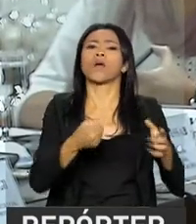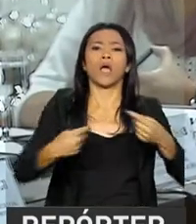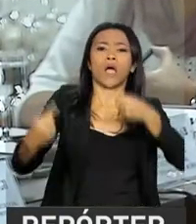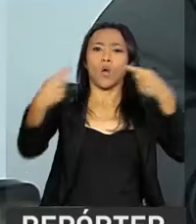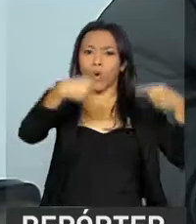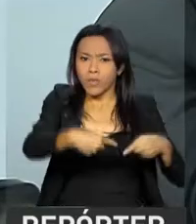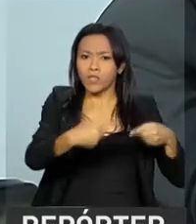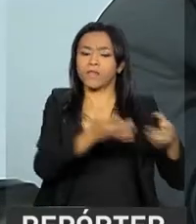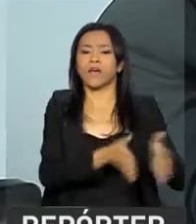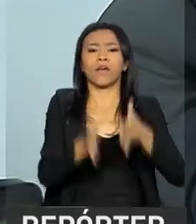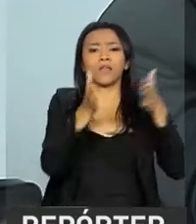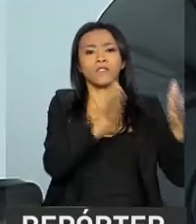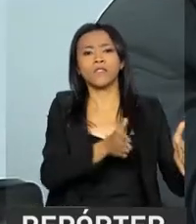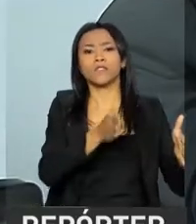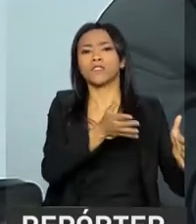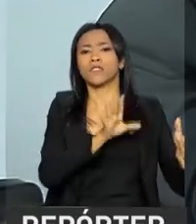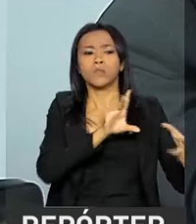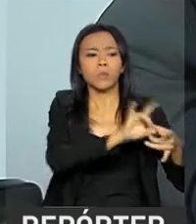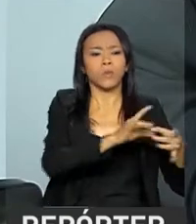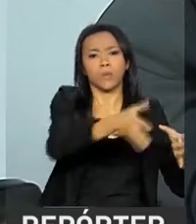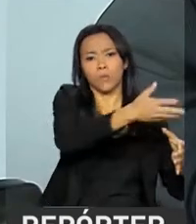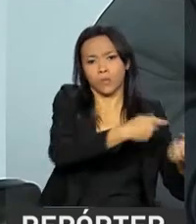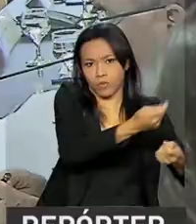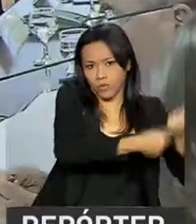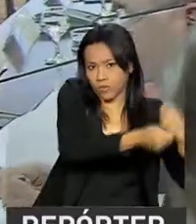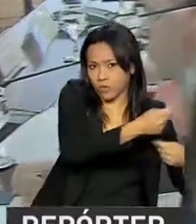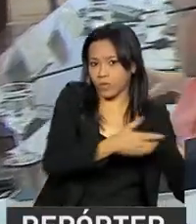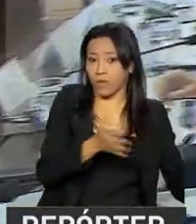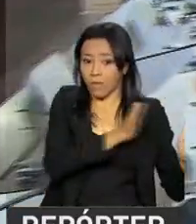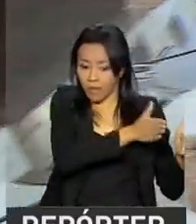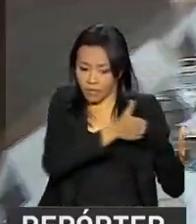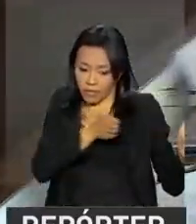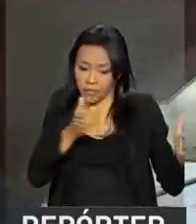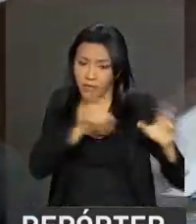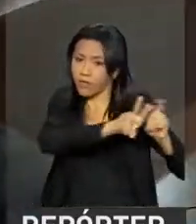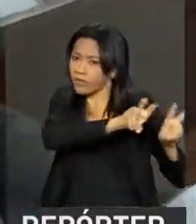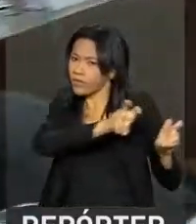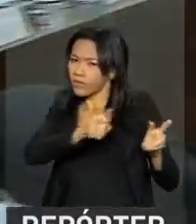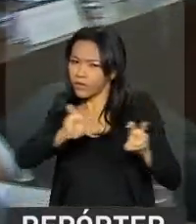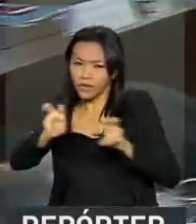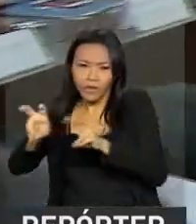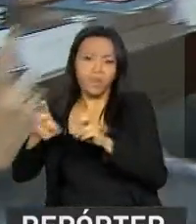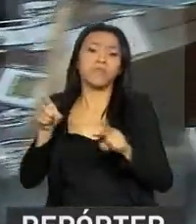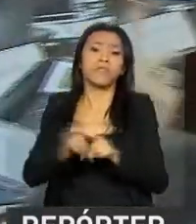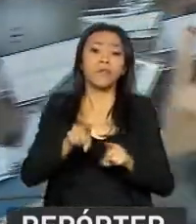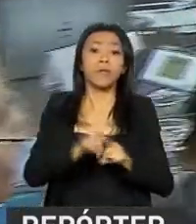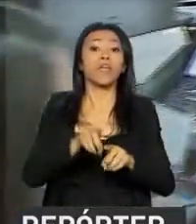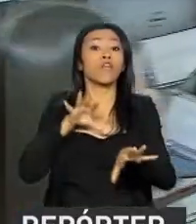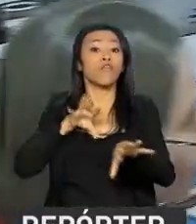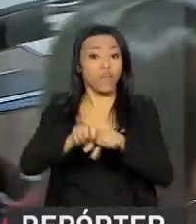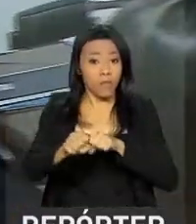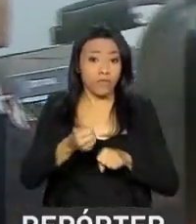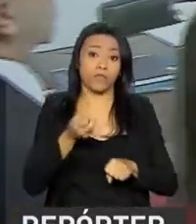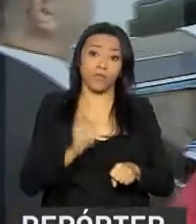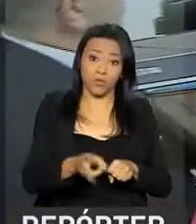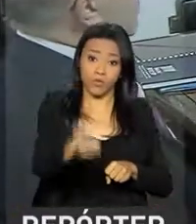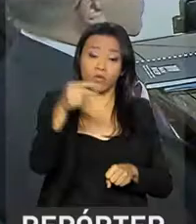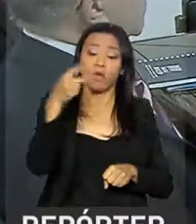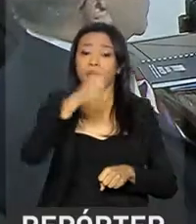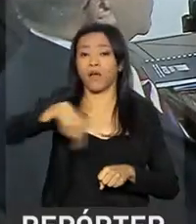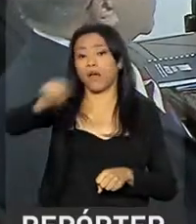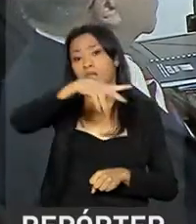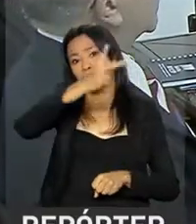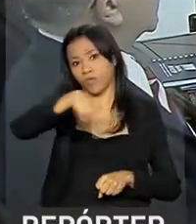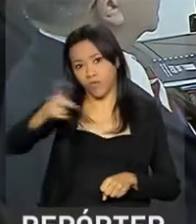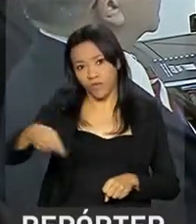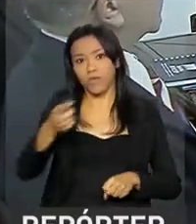competitividade e o ambiente de negócios. Entre as recomendações para a educação está a formação continuada de professores e a